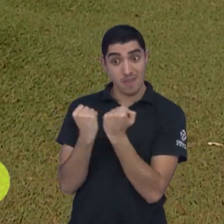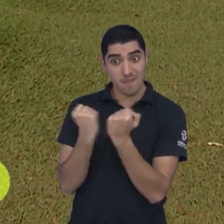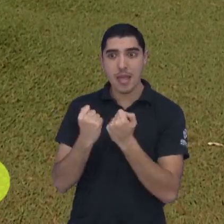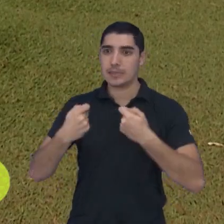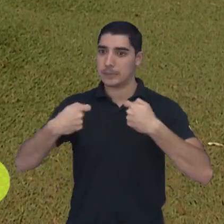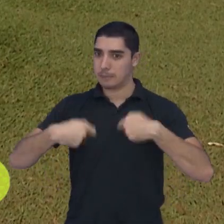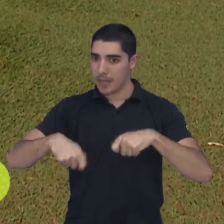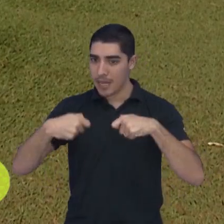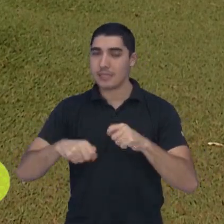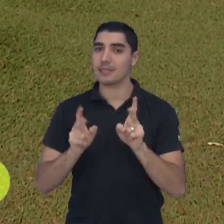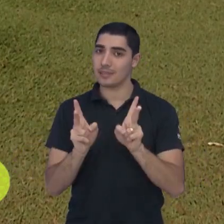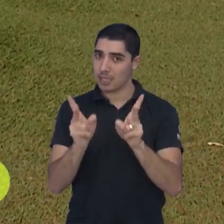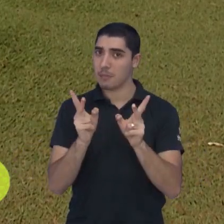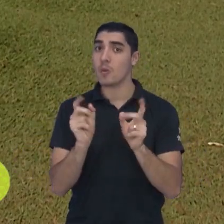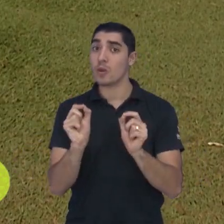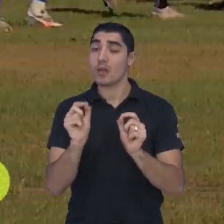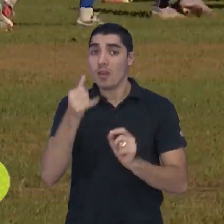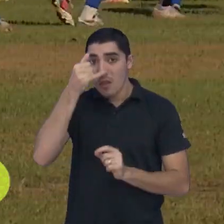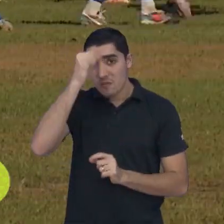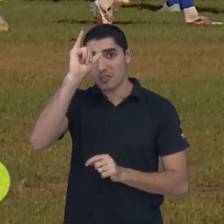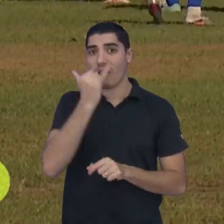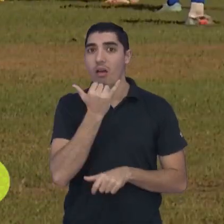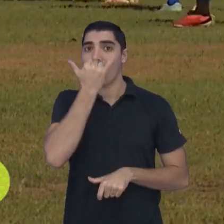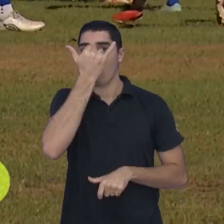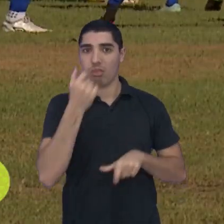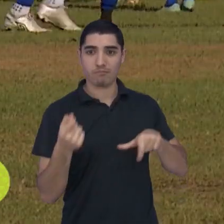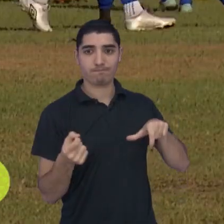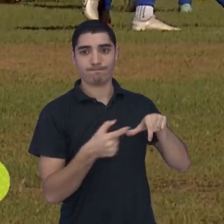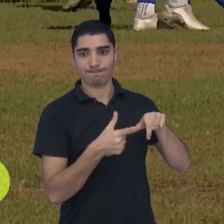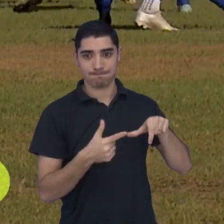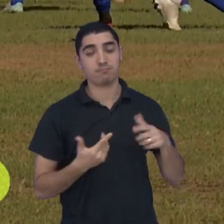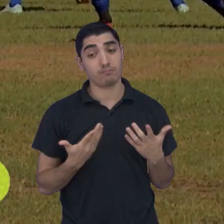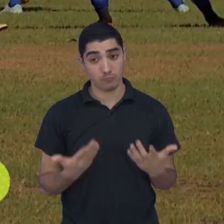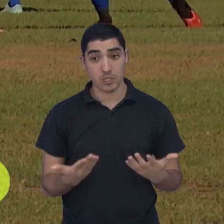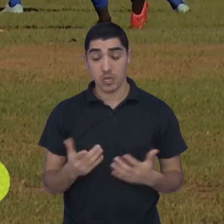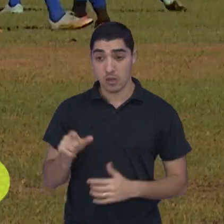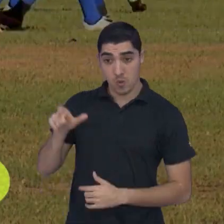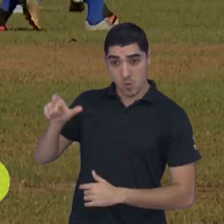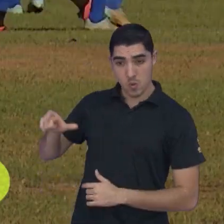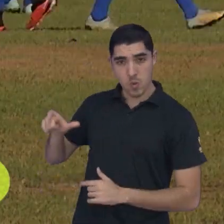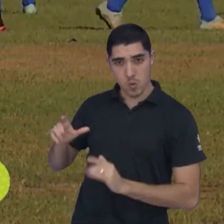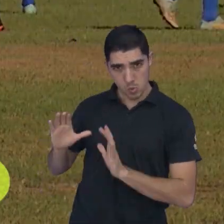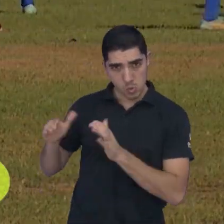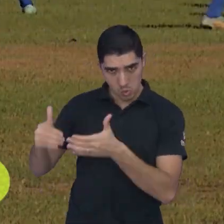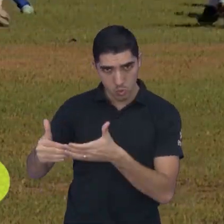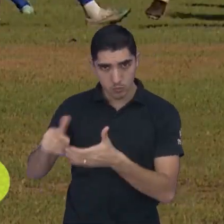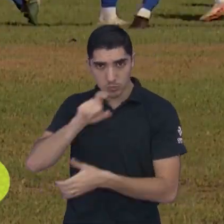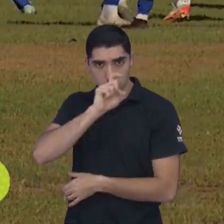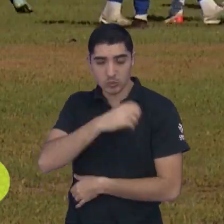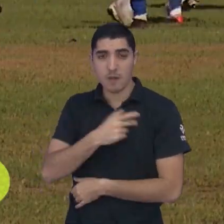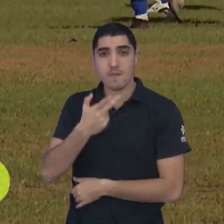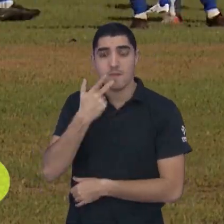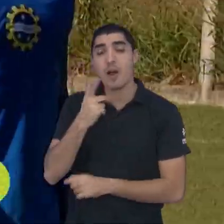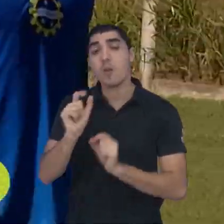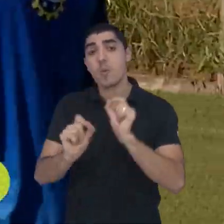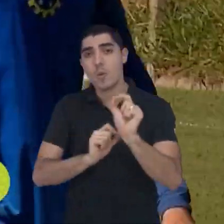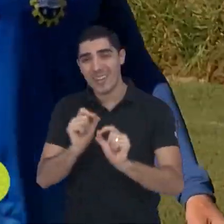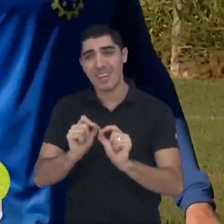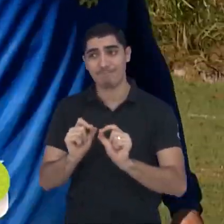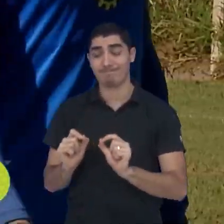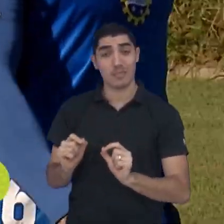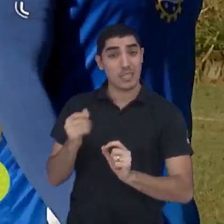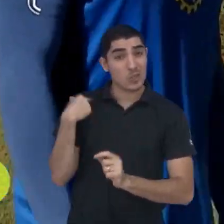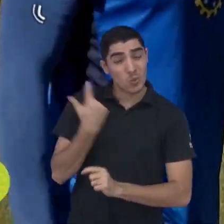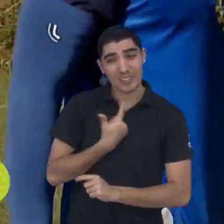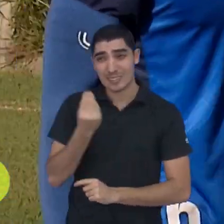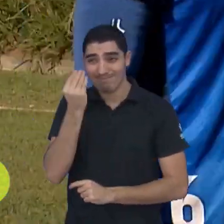é uma preocupação pelos gols tomados. No entendimento do elenco, um dos caminhos para conseguir os 3 pontos é tentar